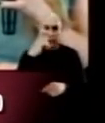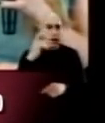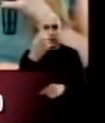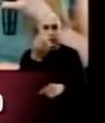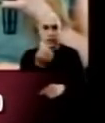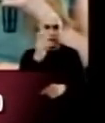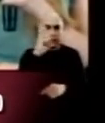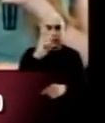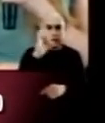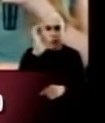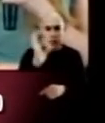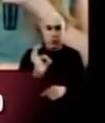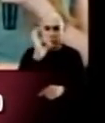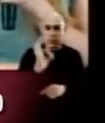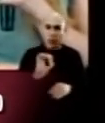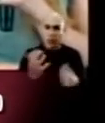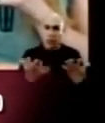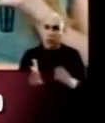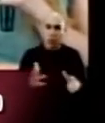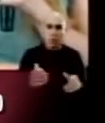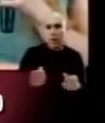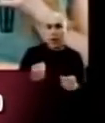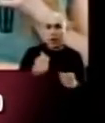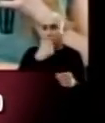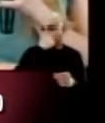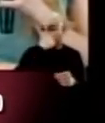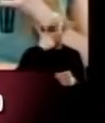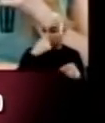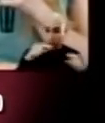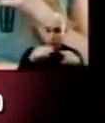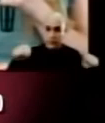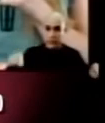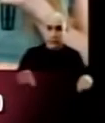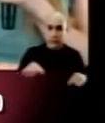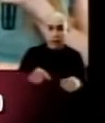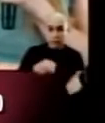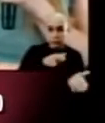65,96% de ocupação. Chegamos aqui no dia 19/9 a